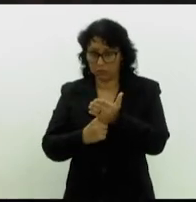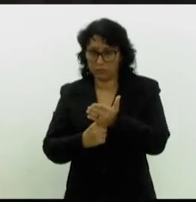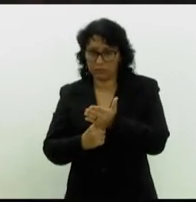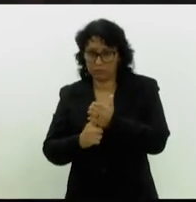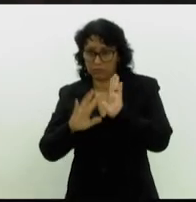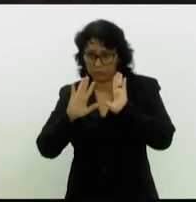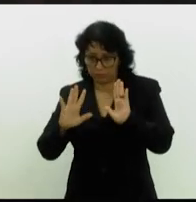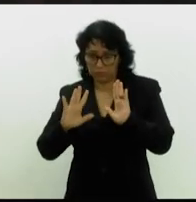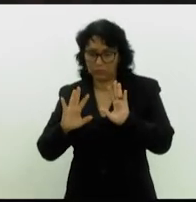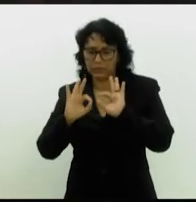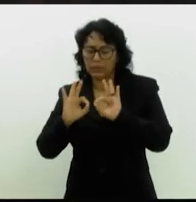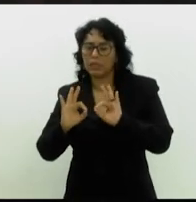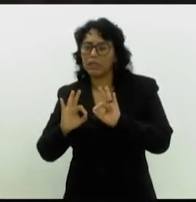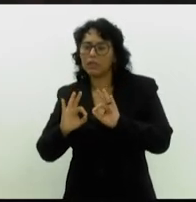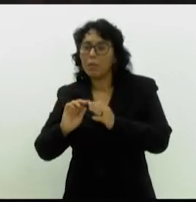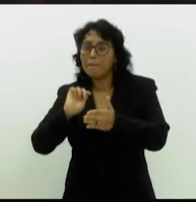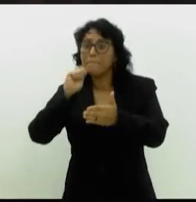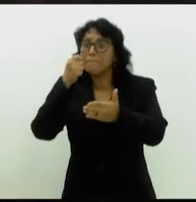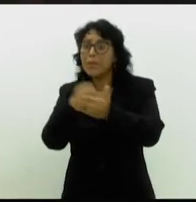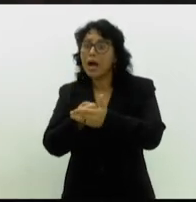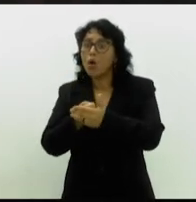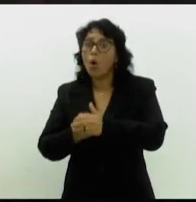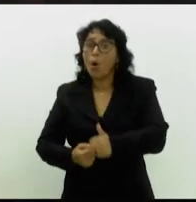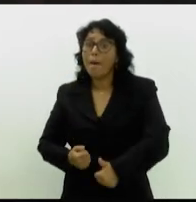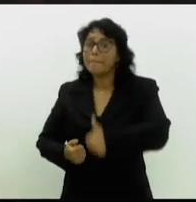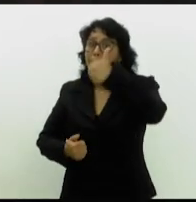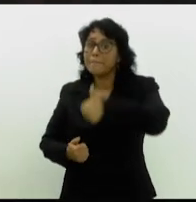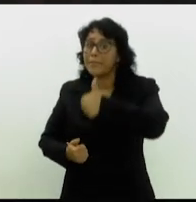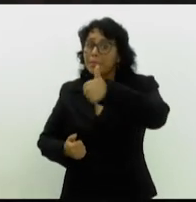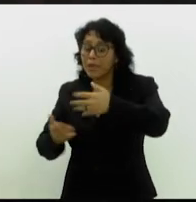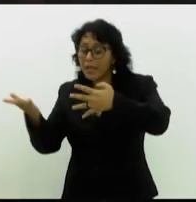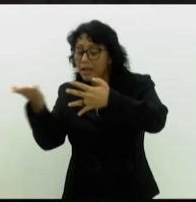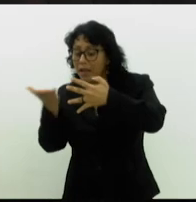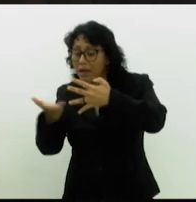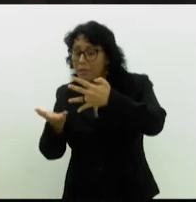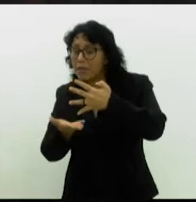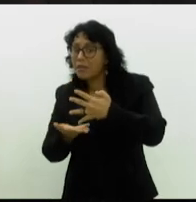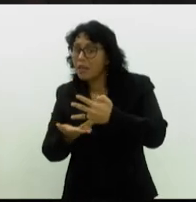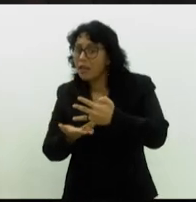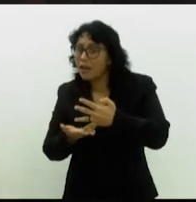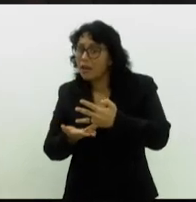era 50% do total que dava em torno de 26%